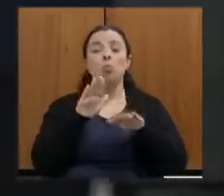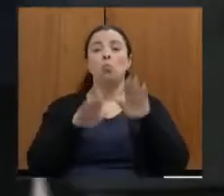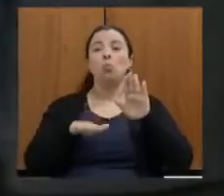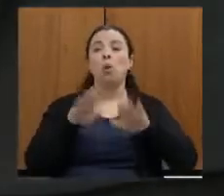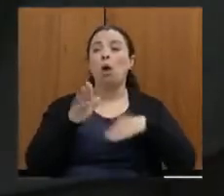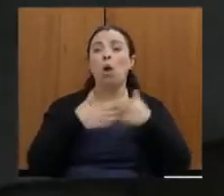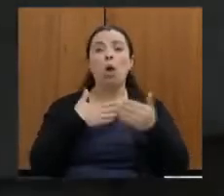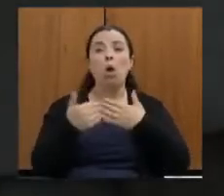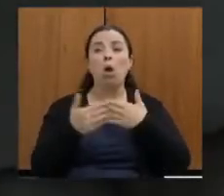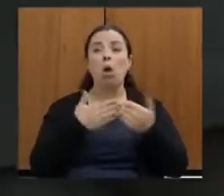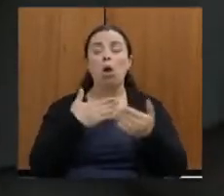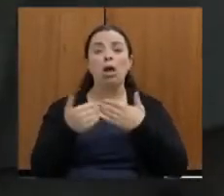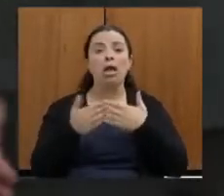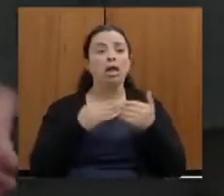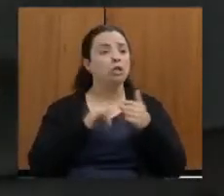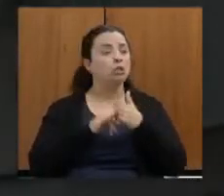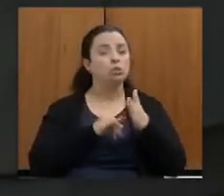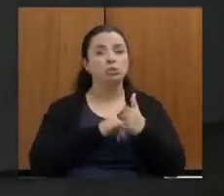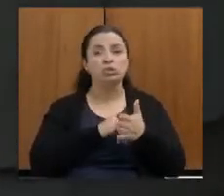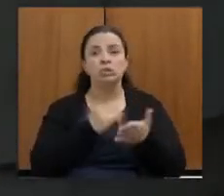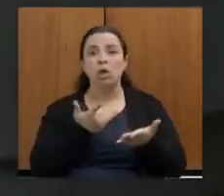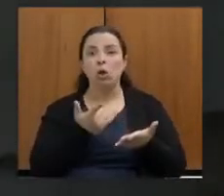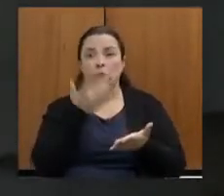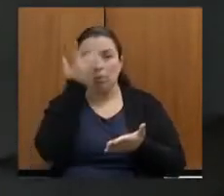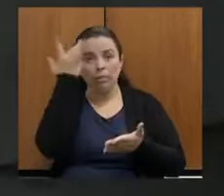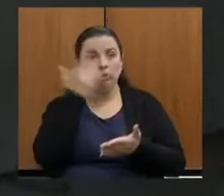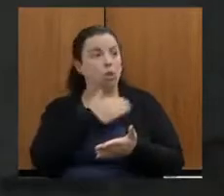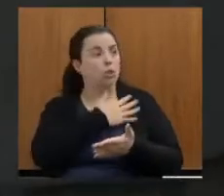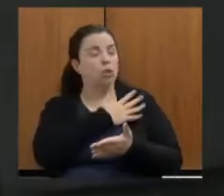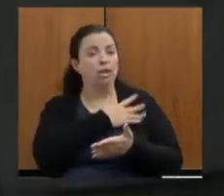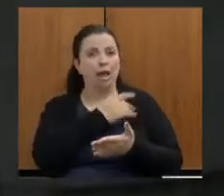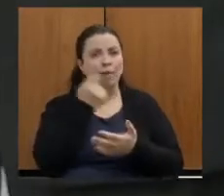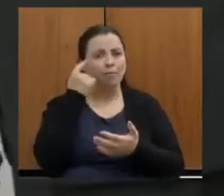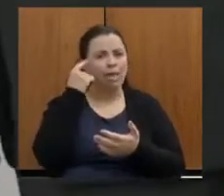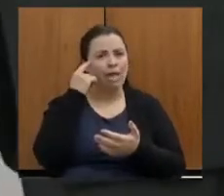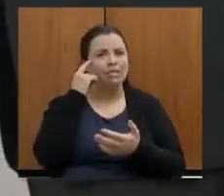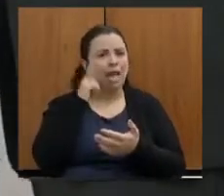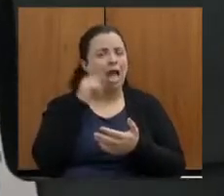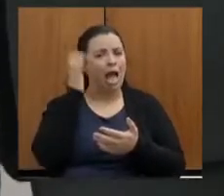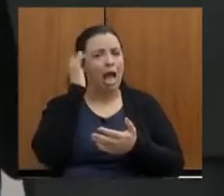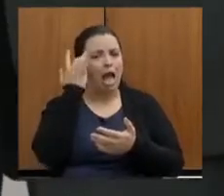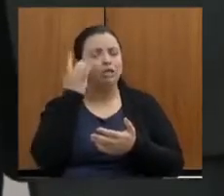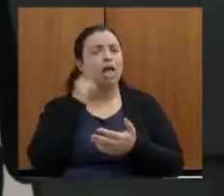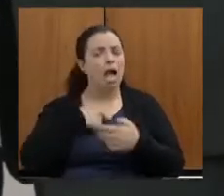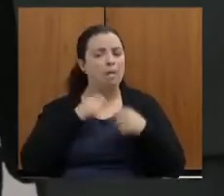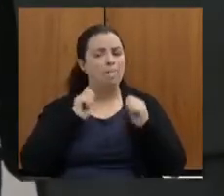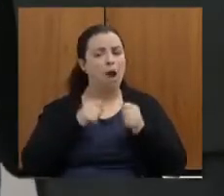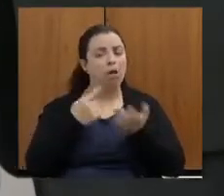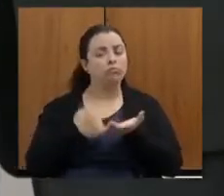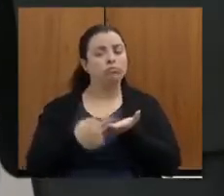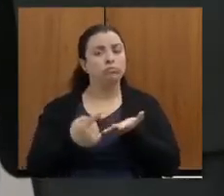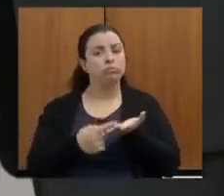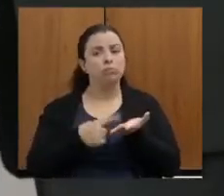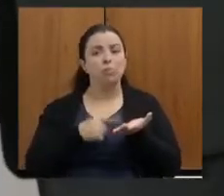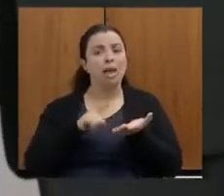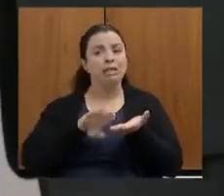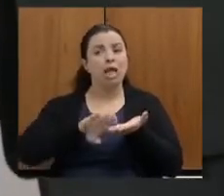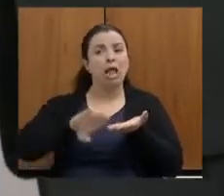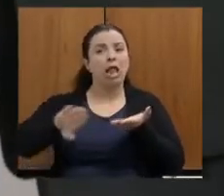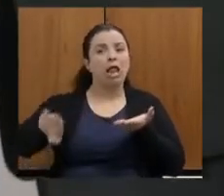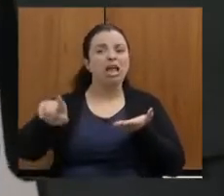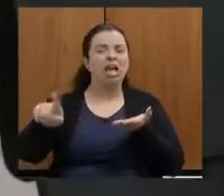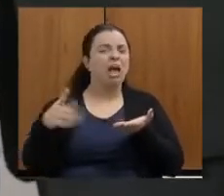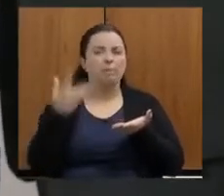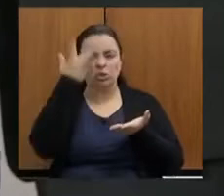instituição acharem que é possível pensar repactuação sem o protagonismo